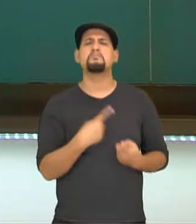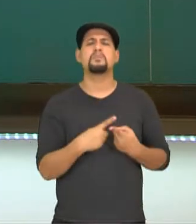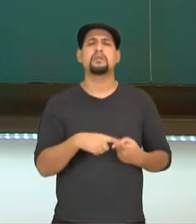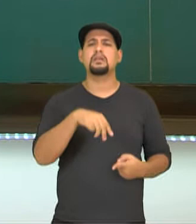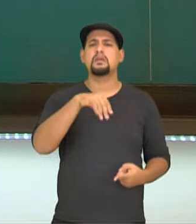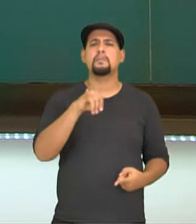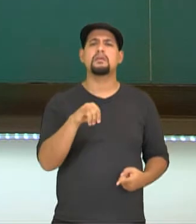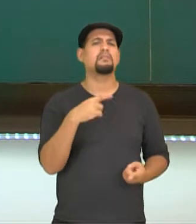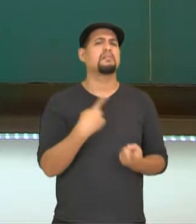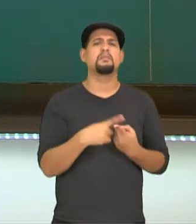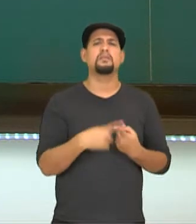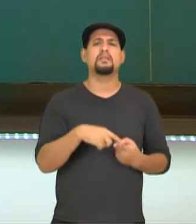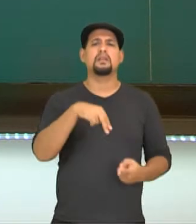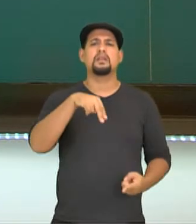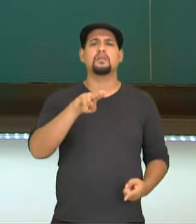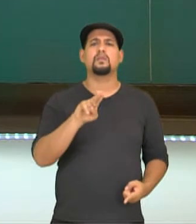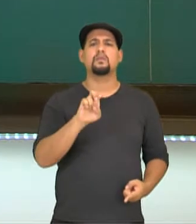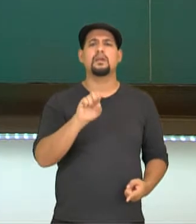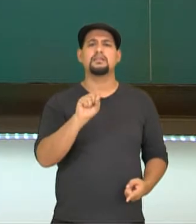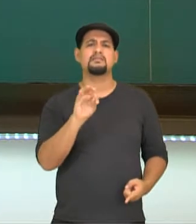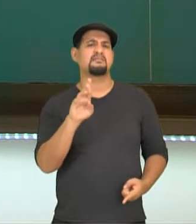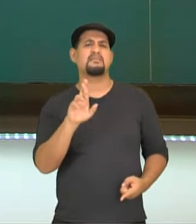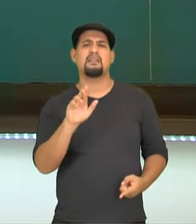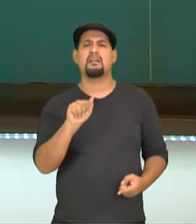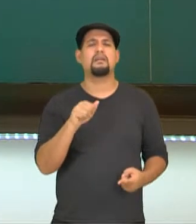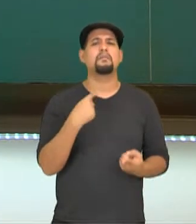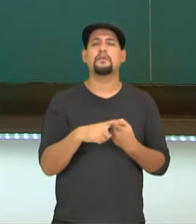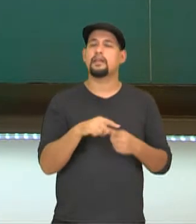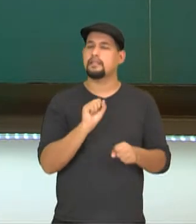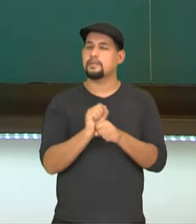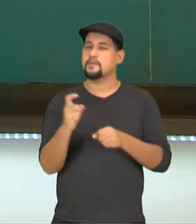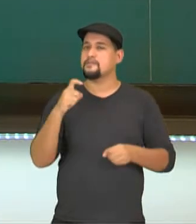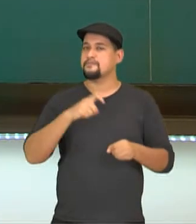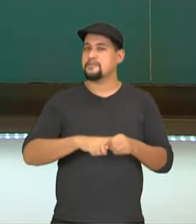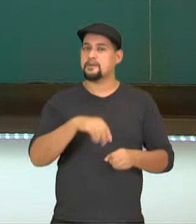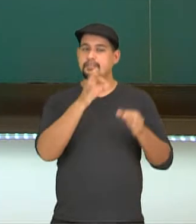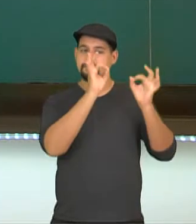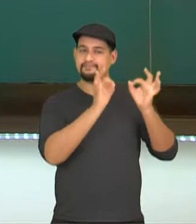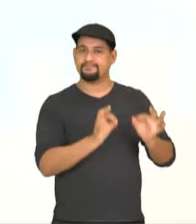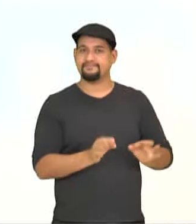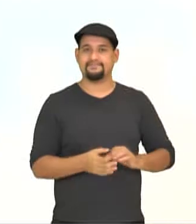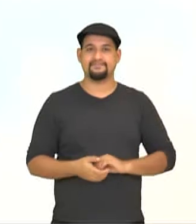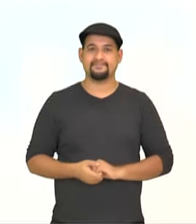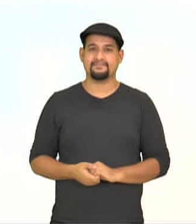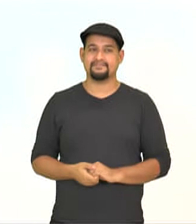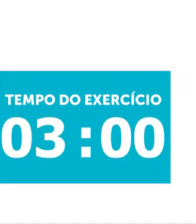mi, por que nuestra, certo? Daqui a pouquinho nós voltamos para corrigir.